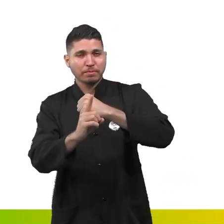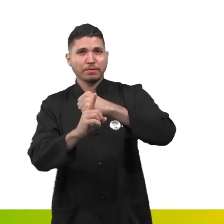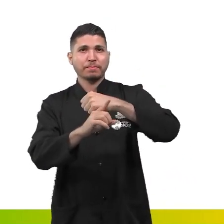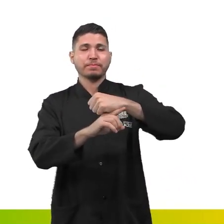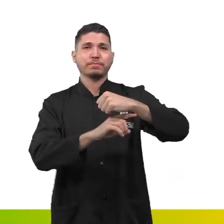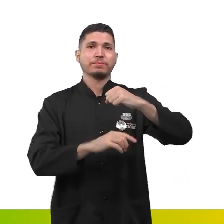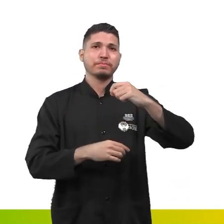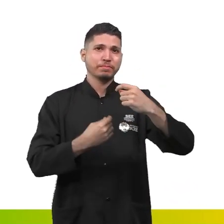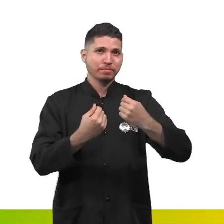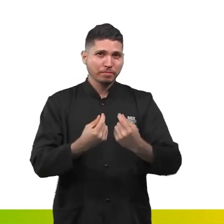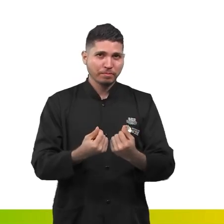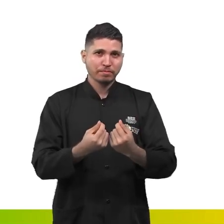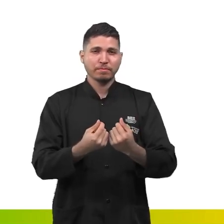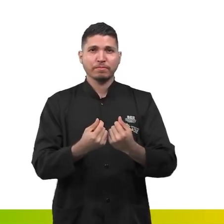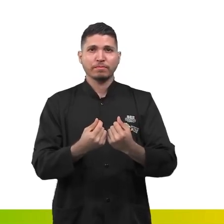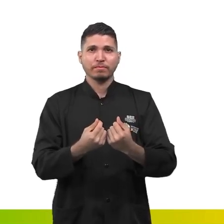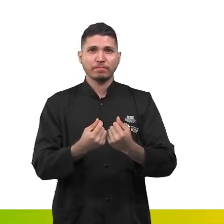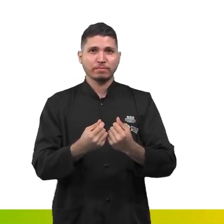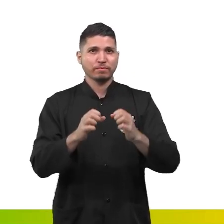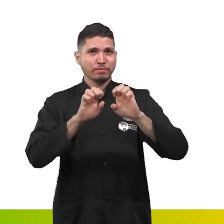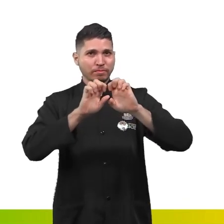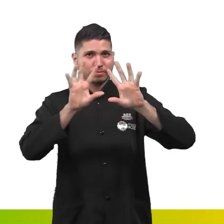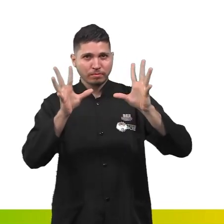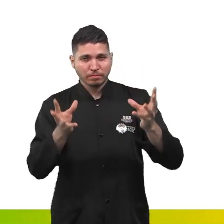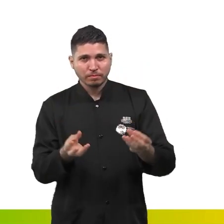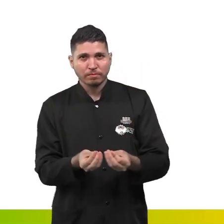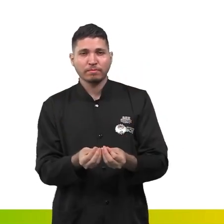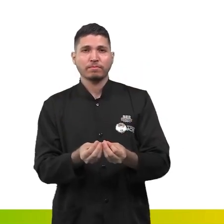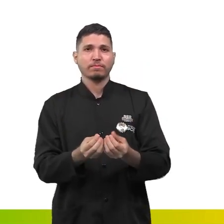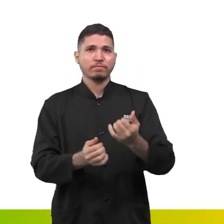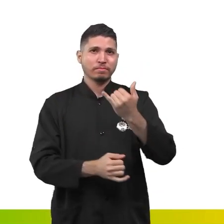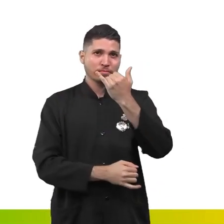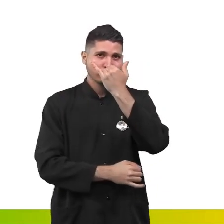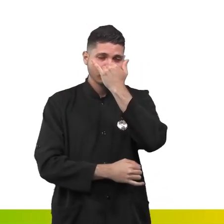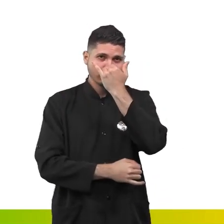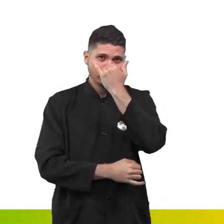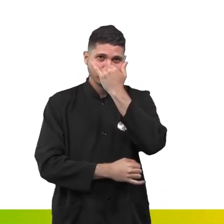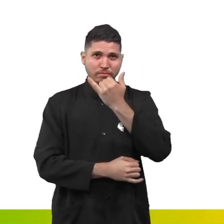os impactos ecológicos destas tragédias.